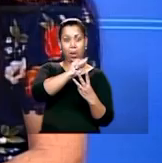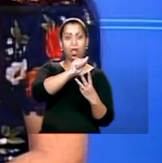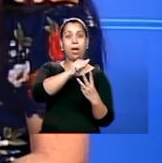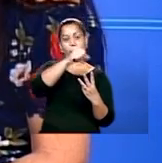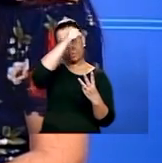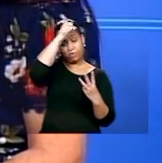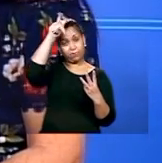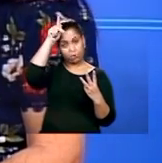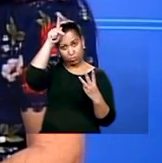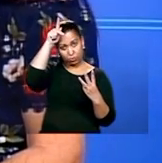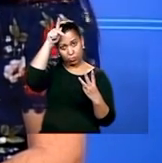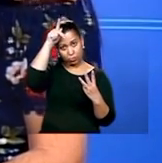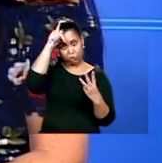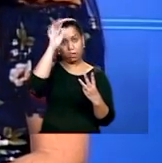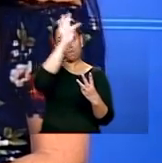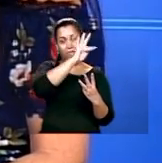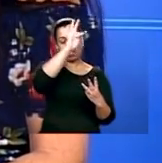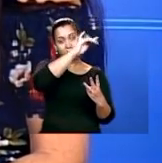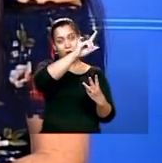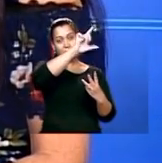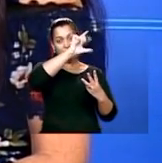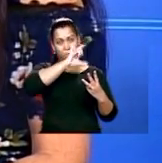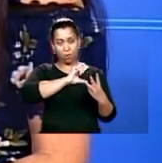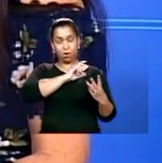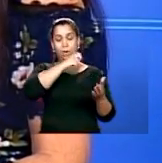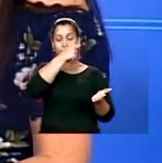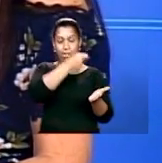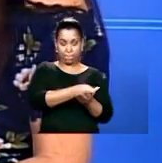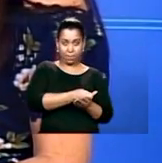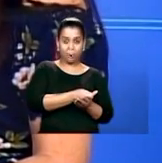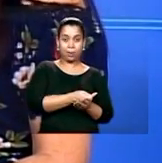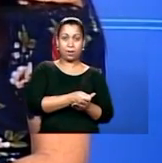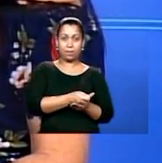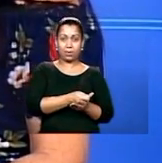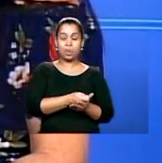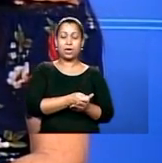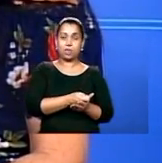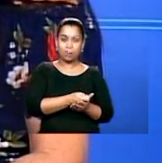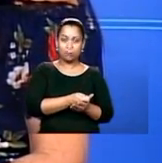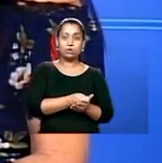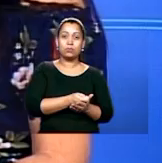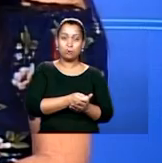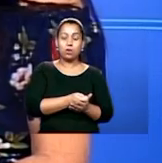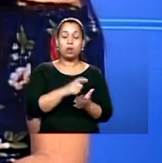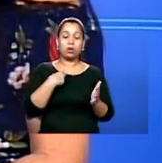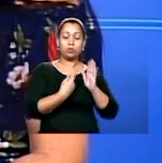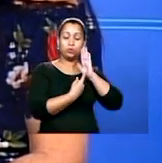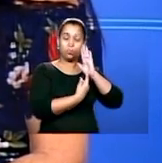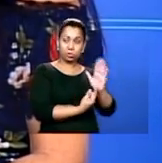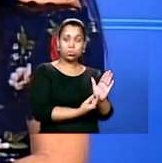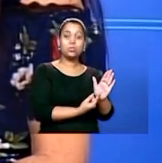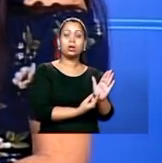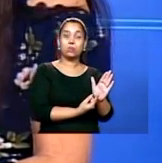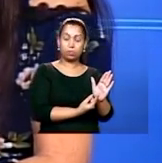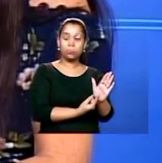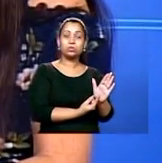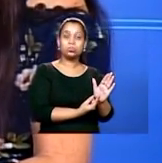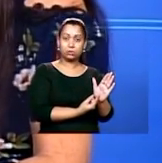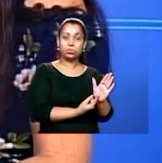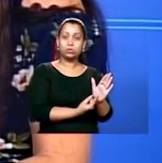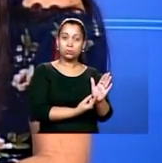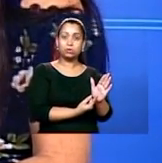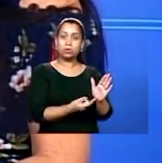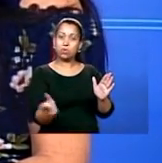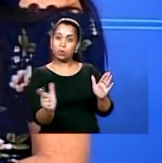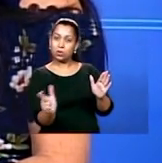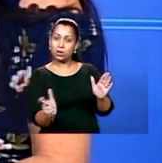municipal, que é um recurso federal, que o pagamento é feito mediante prestação de contas e nota fiscal do produtor, direto num cartão